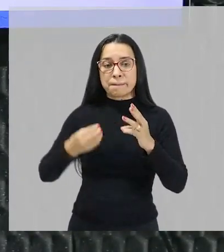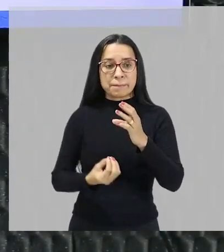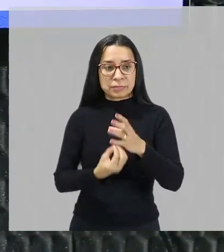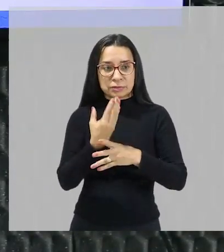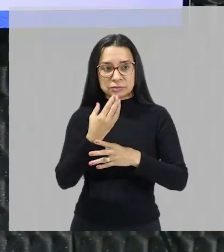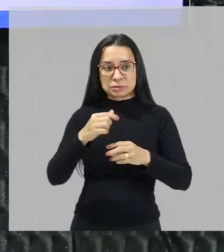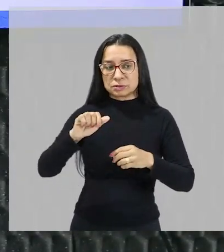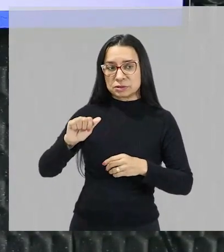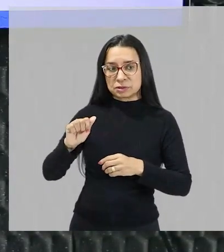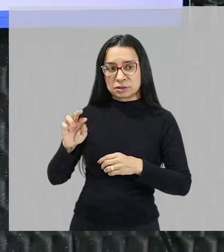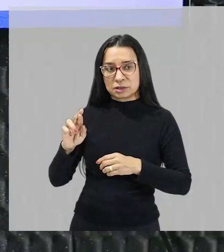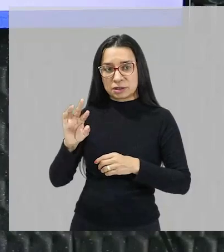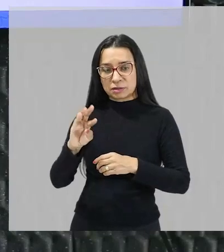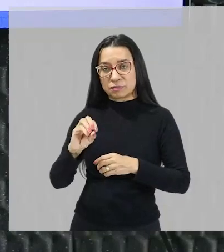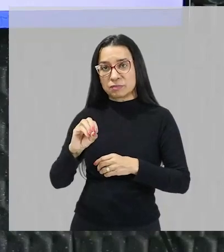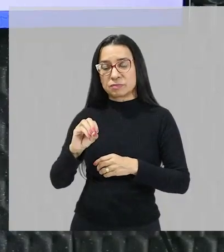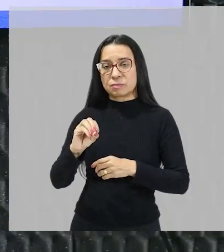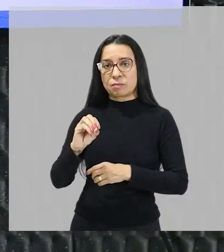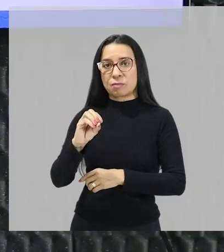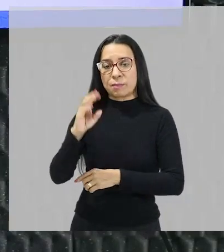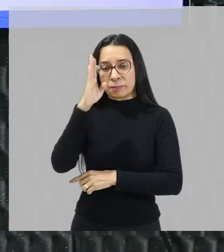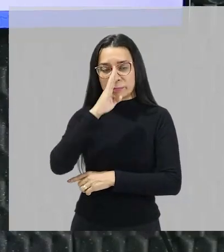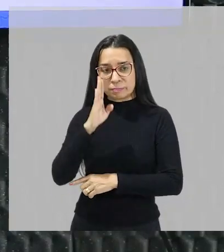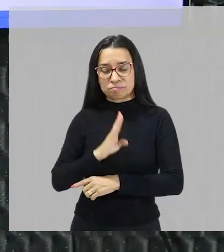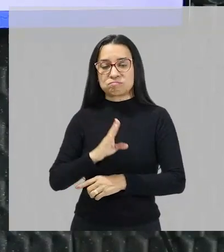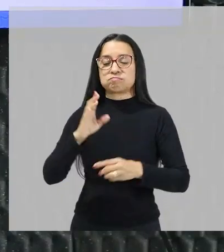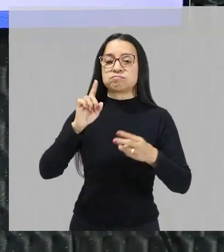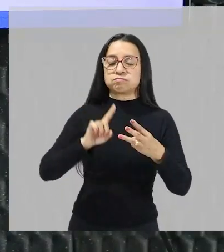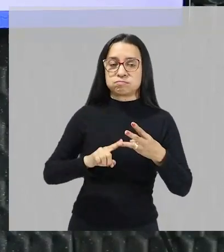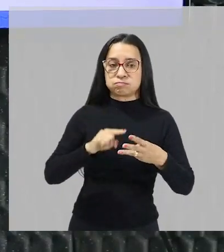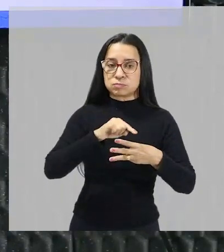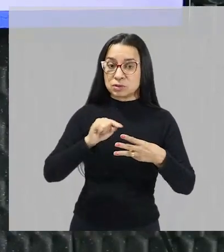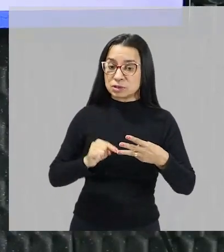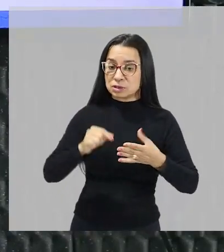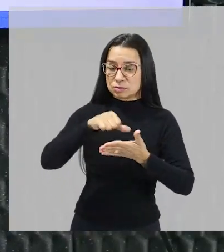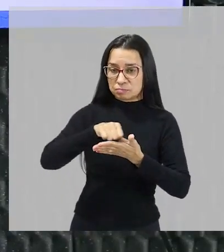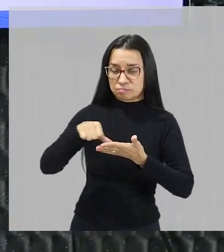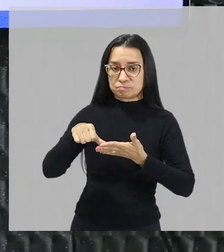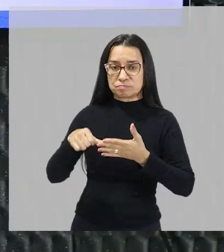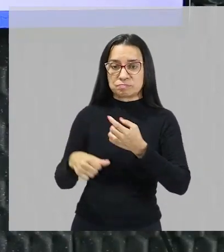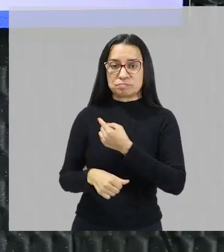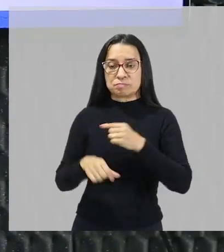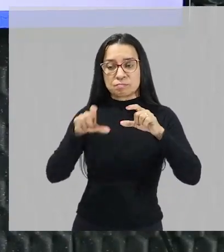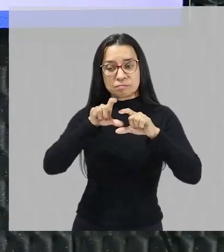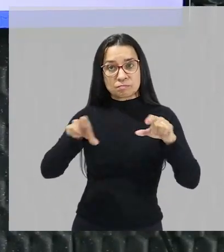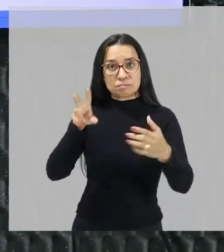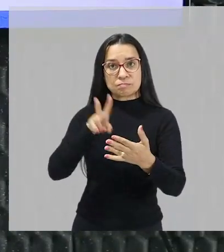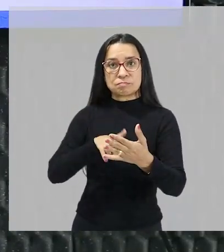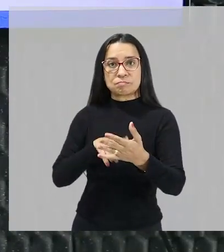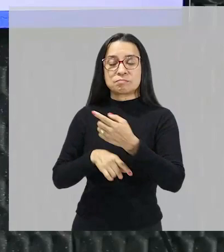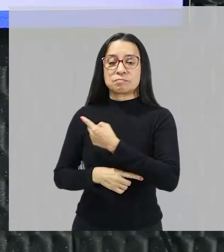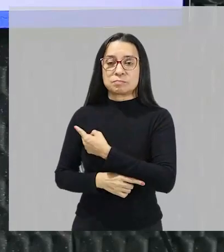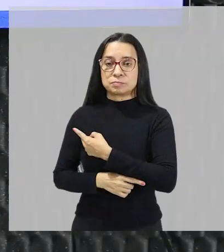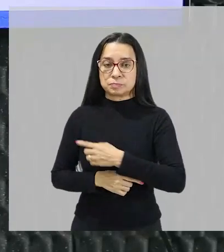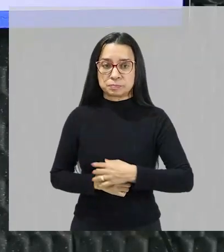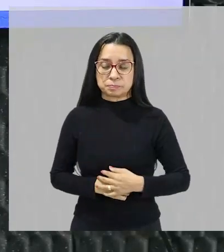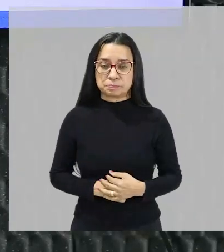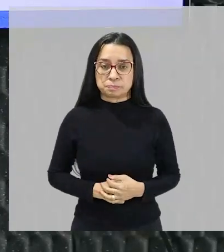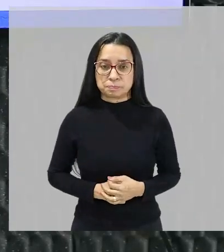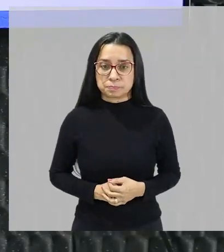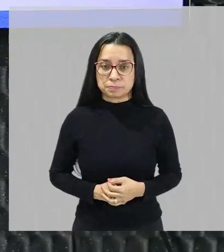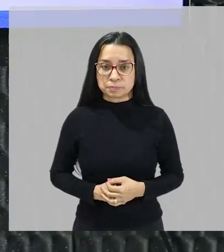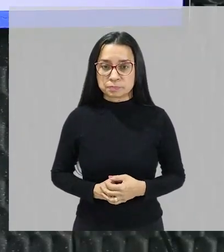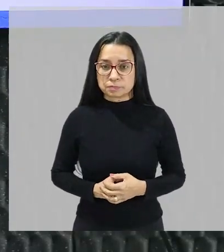e percussão de tambores. Tanto que o nome é tambor de crioula, né, da manifestação. Seja ao ar livre, nas